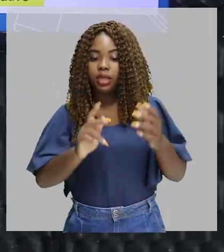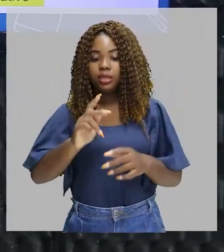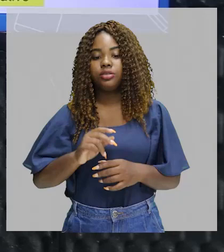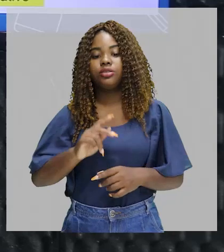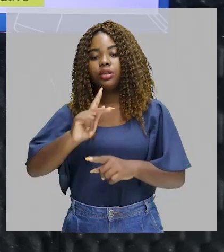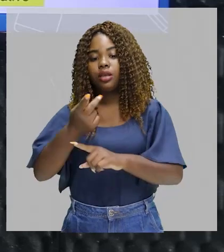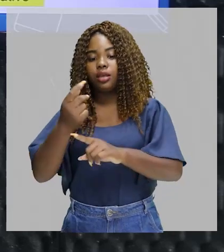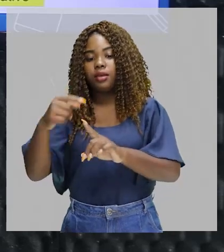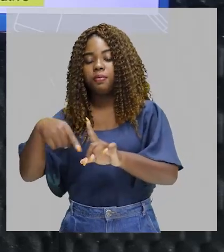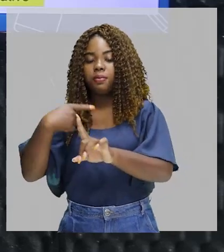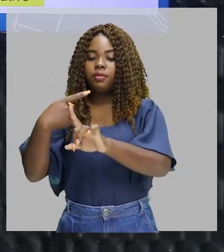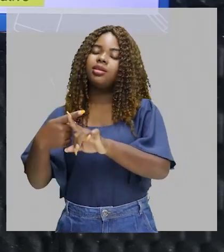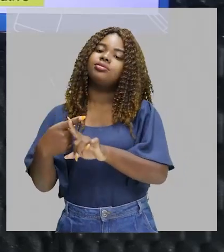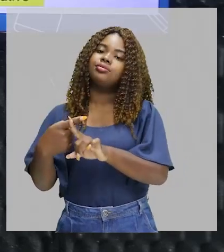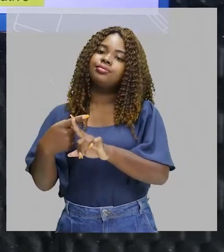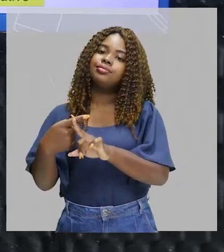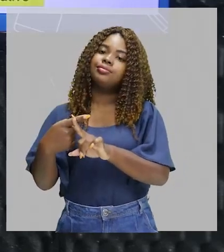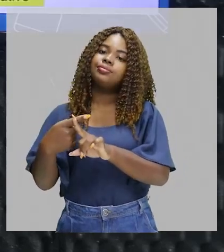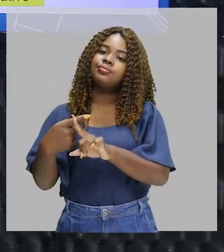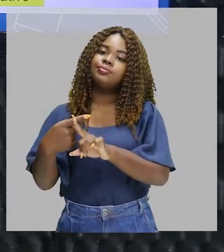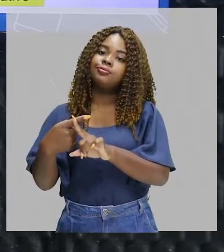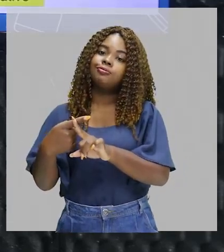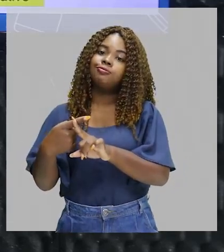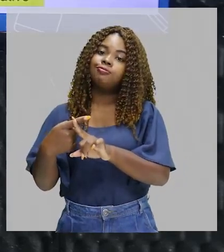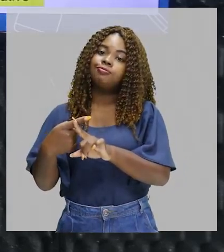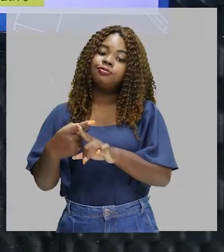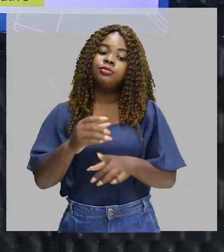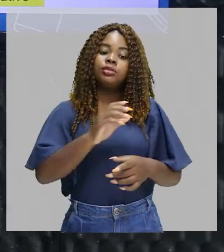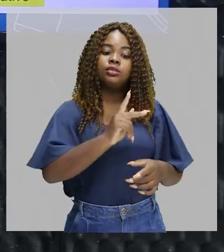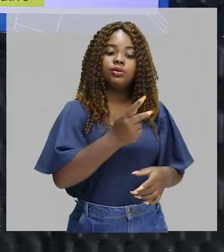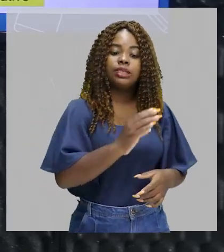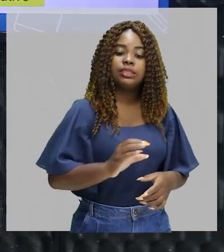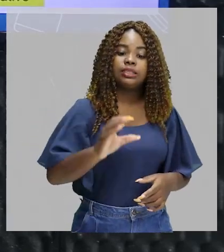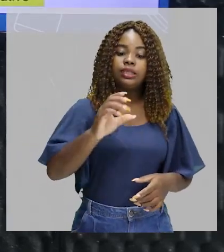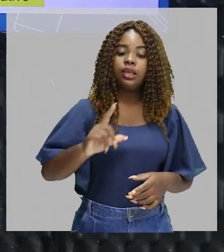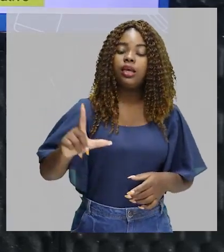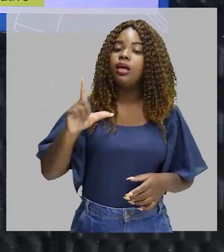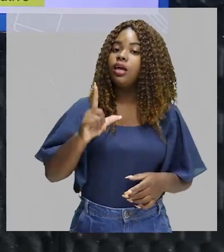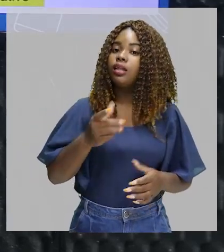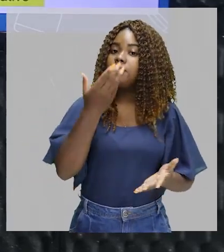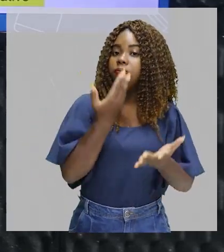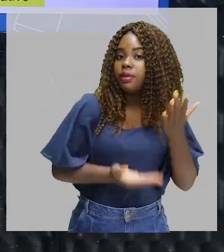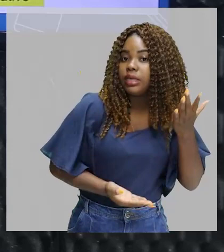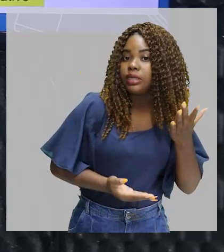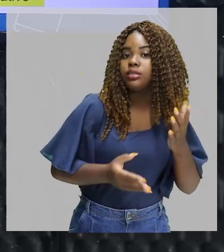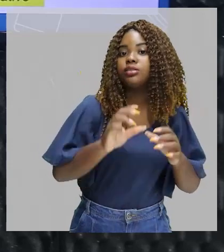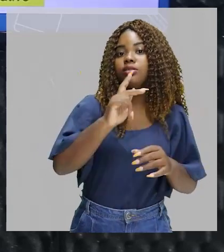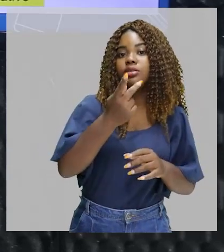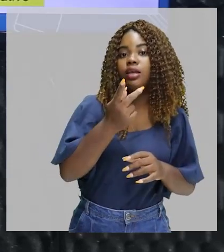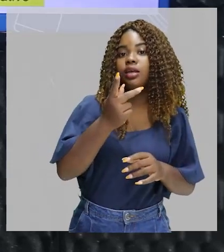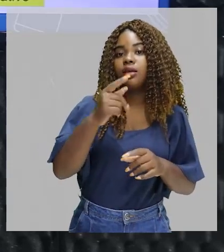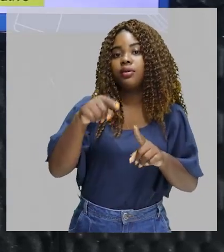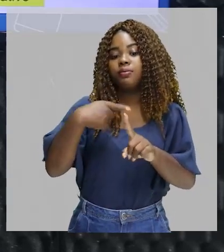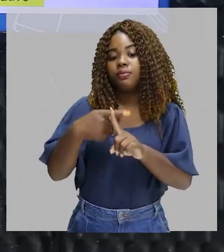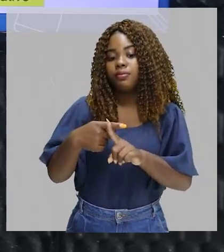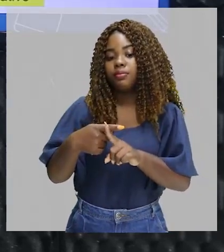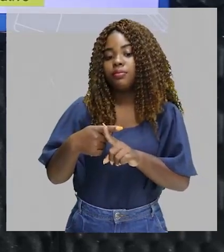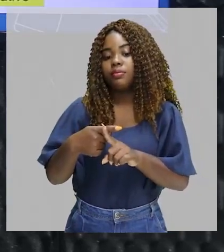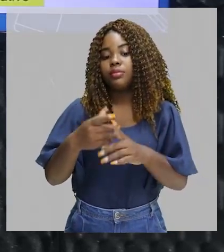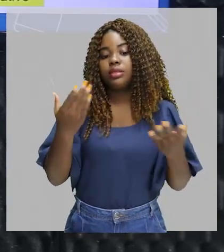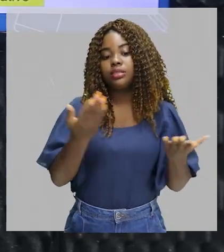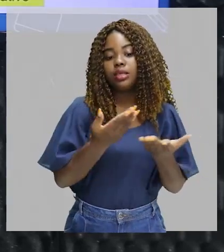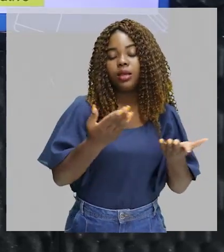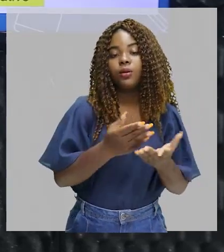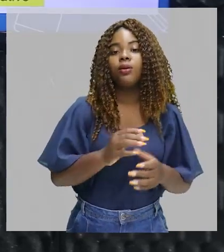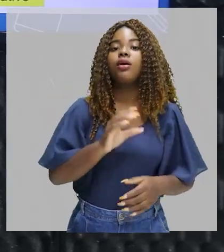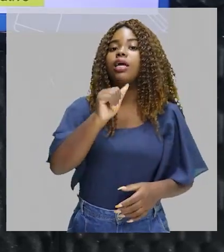H+, ok? Então, HCl cedendo H+, o HCl vai funcionar como um